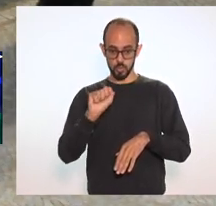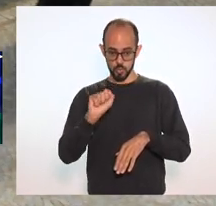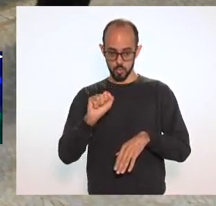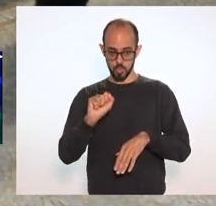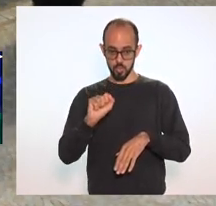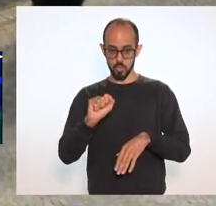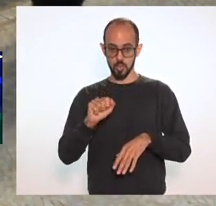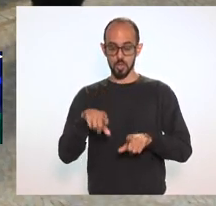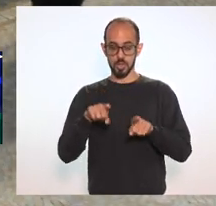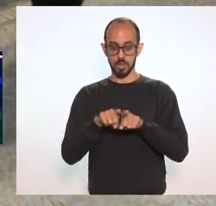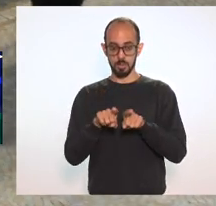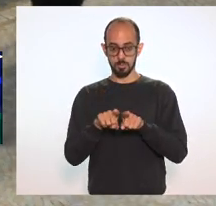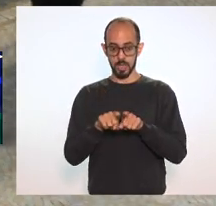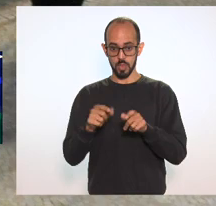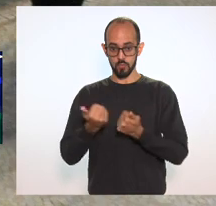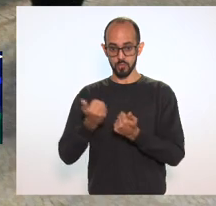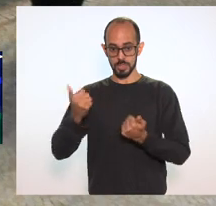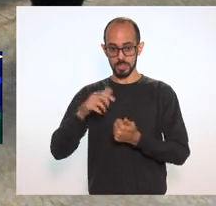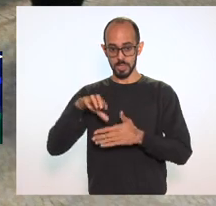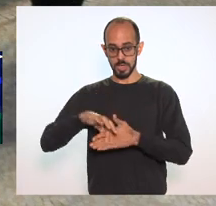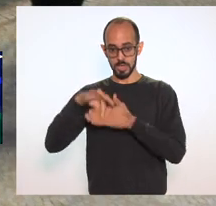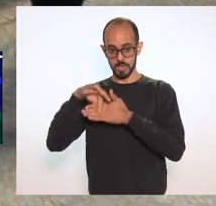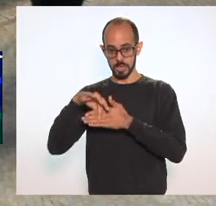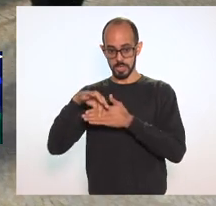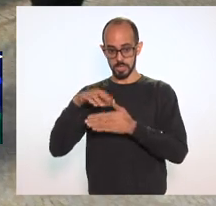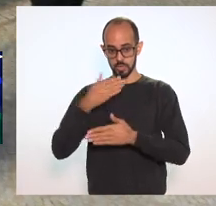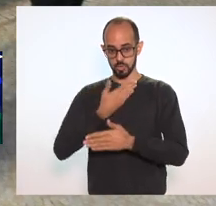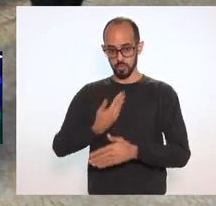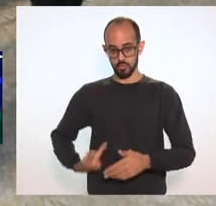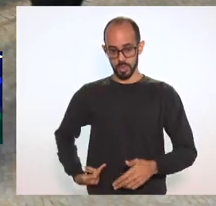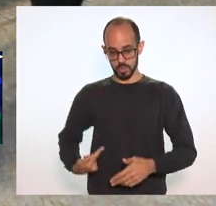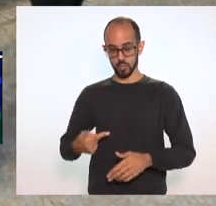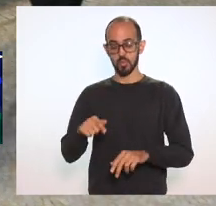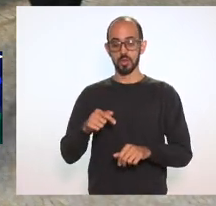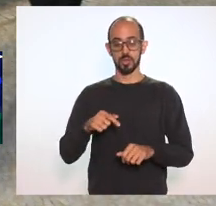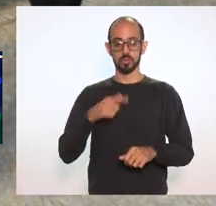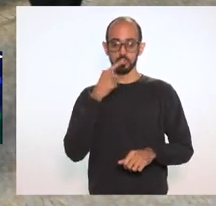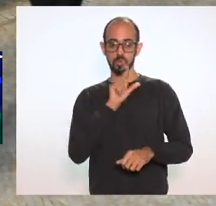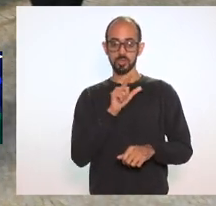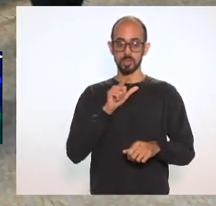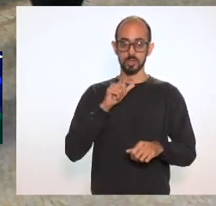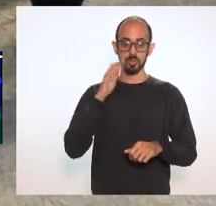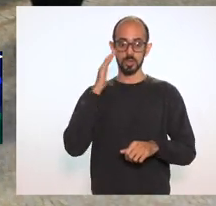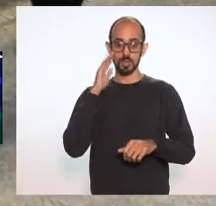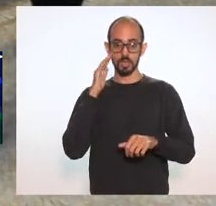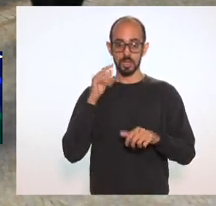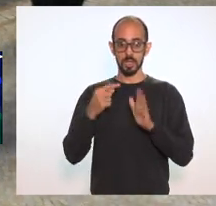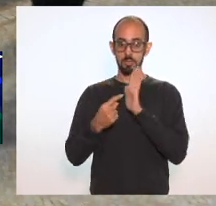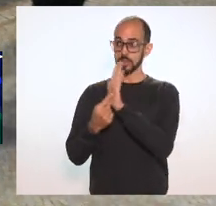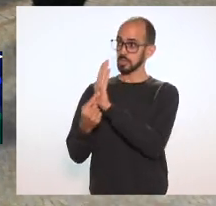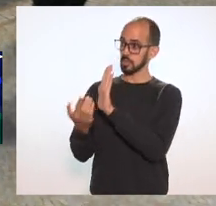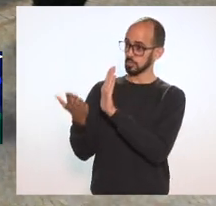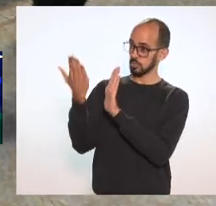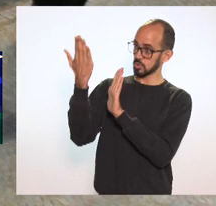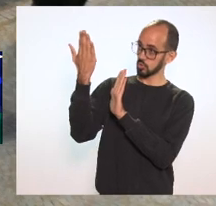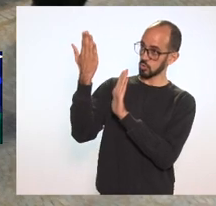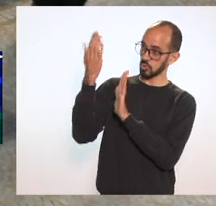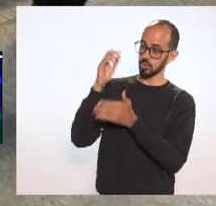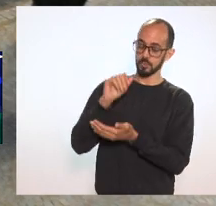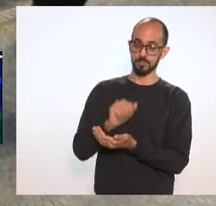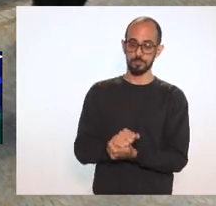nós fizemos um debate creio seu presente chegamos num consenso apresentamos a vossa excelência